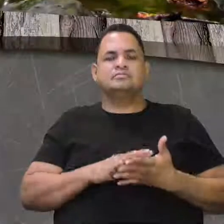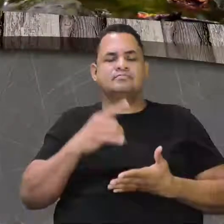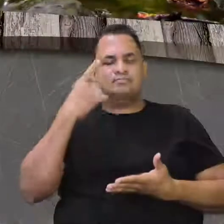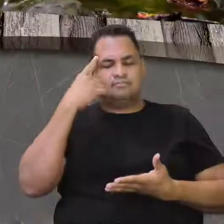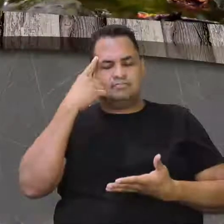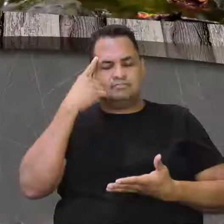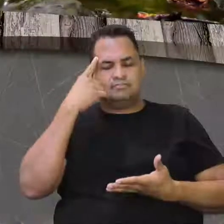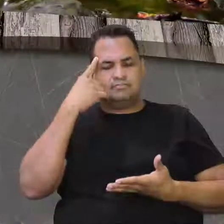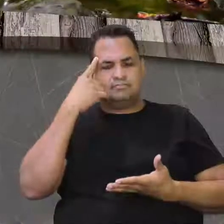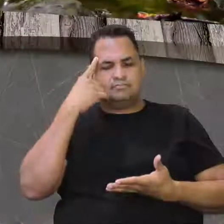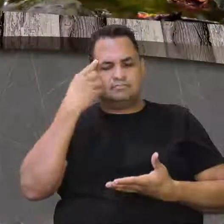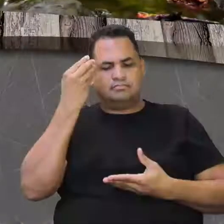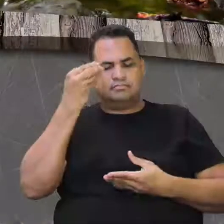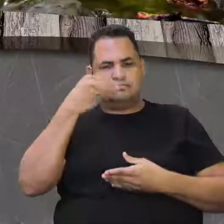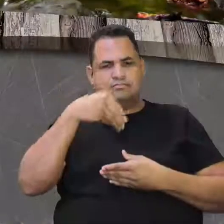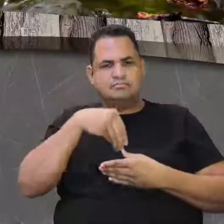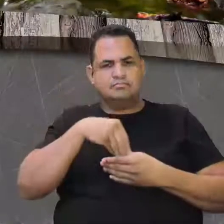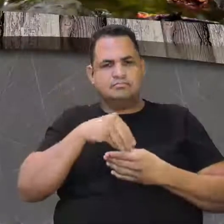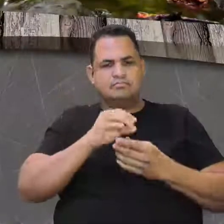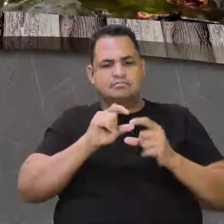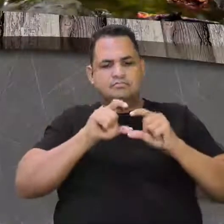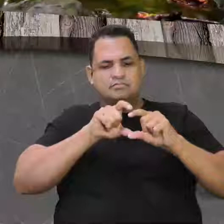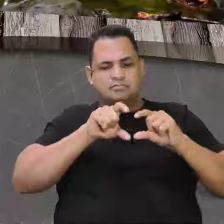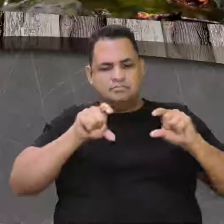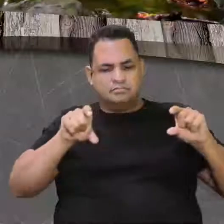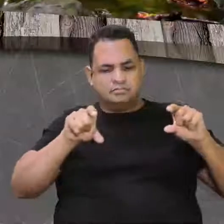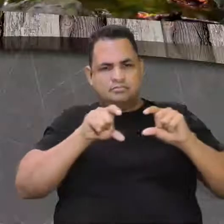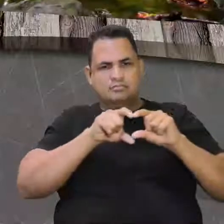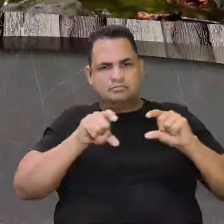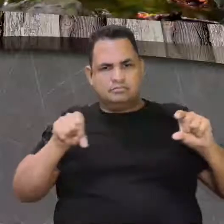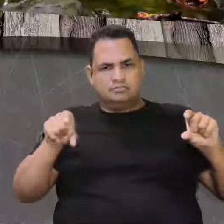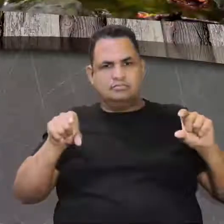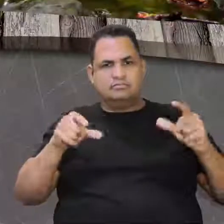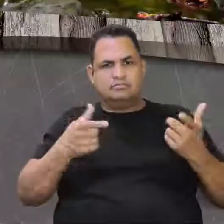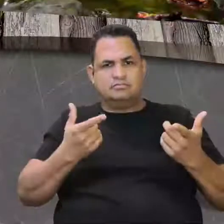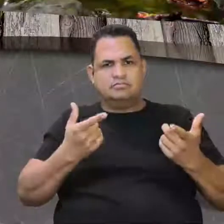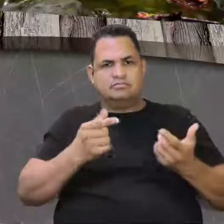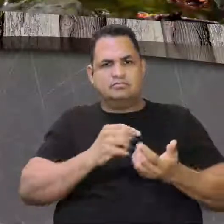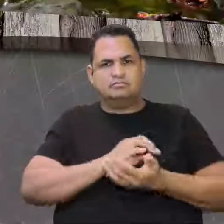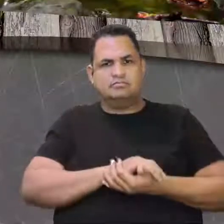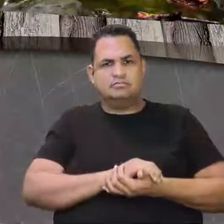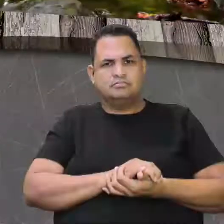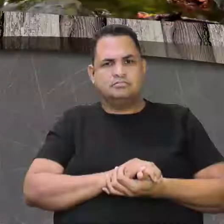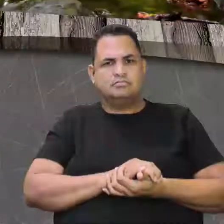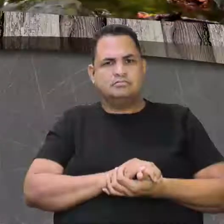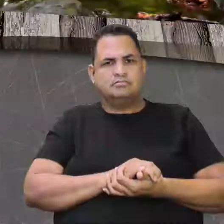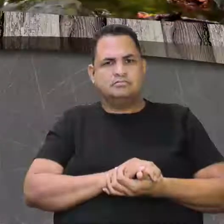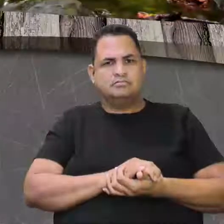reflita. Imagine você dentro de um cano.